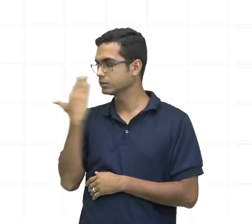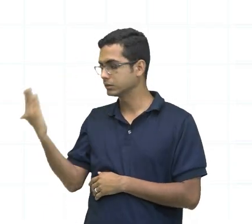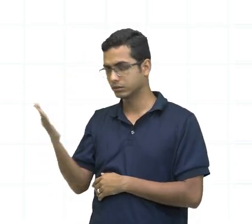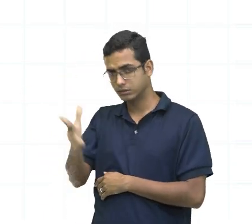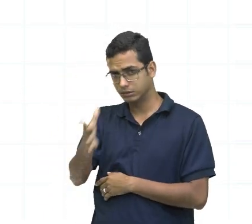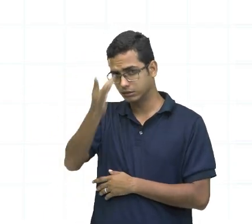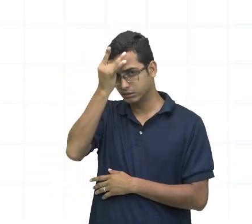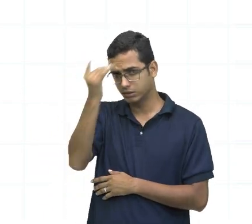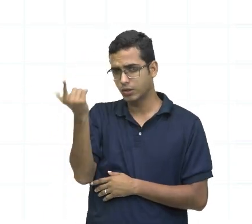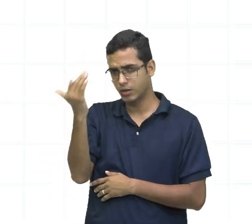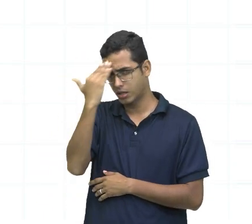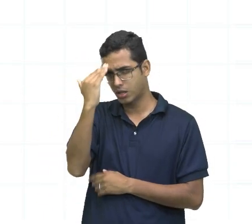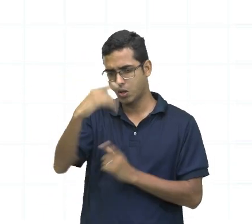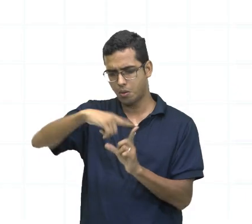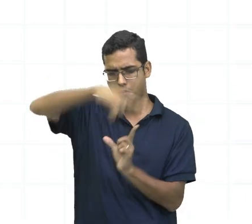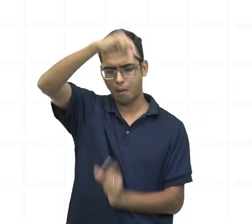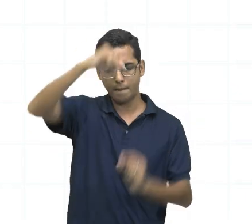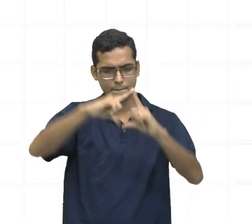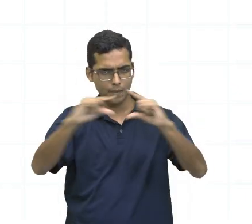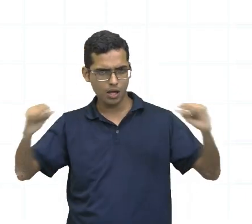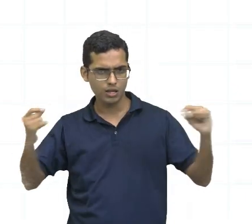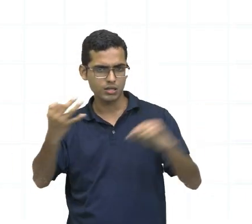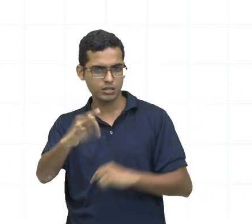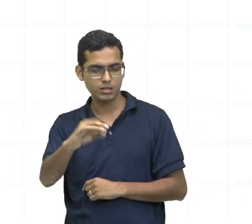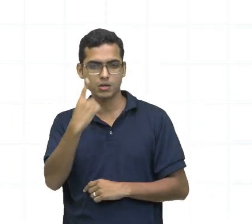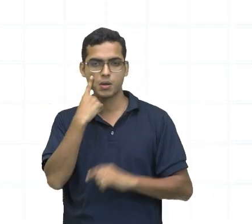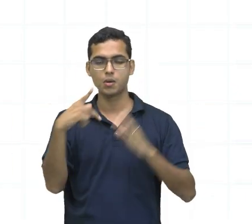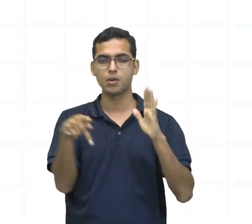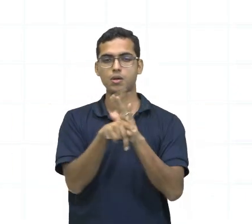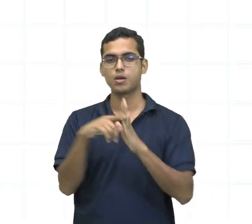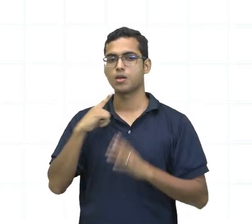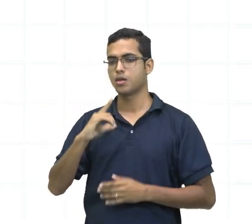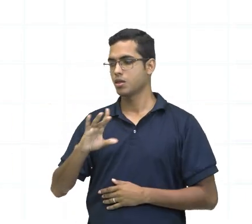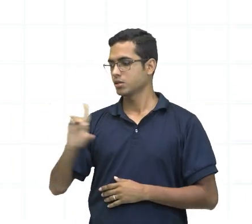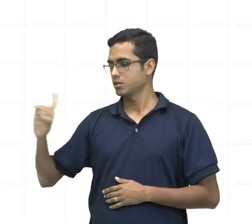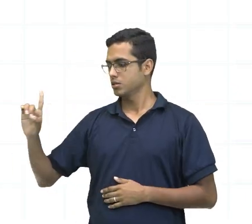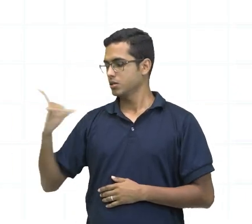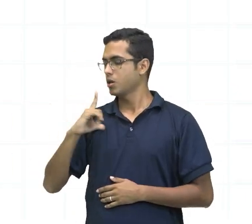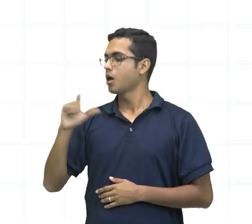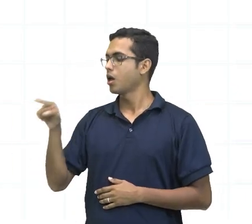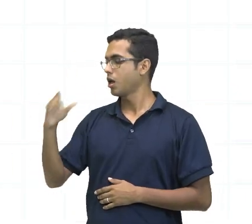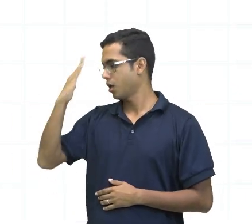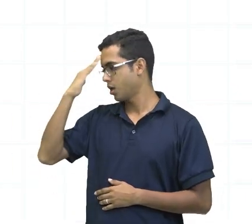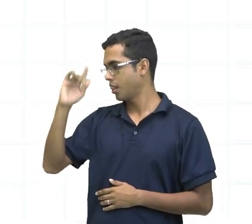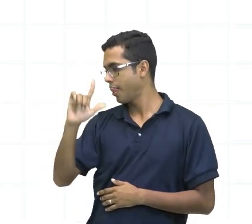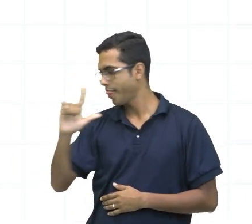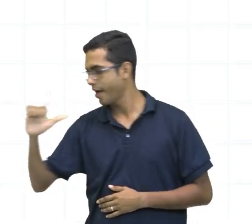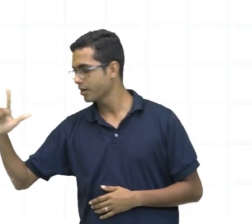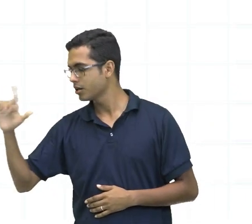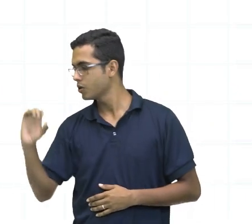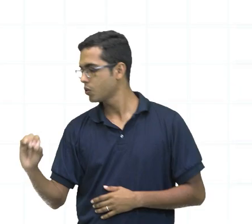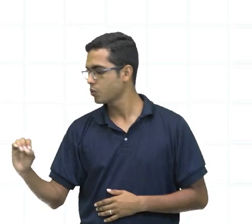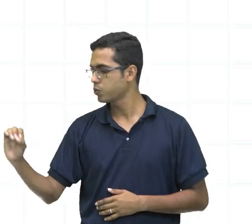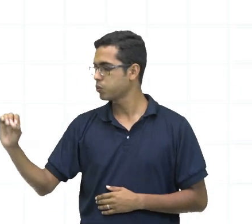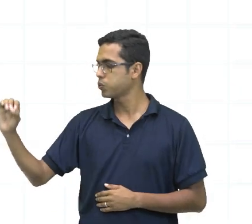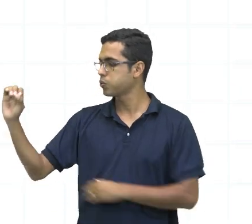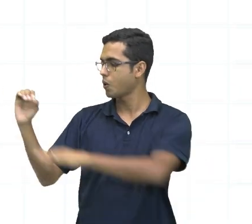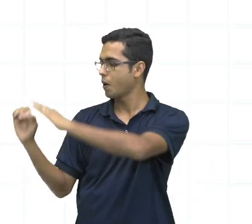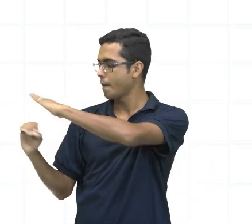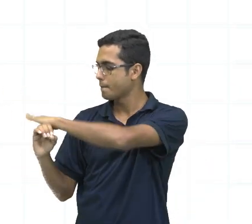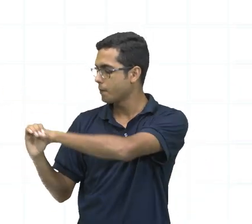aqui, então, os pontos cardeais? Então, aponte seu braço direito, né, para onde o sol nasce, né, ali vai ser